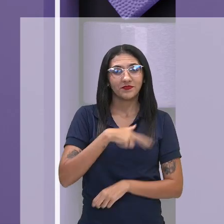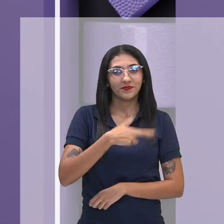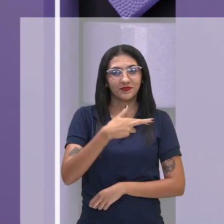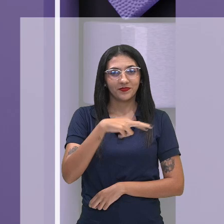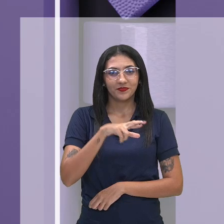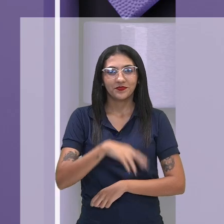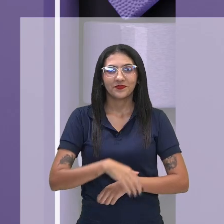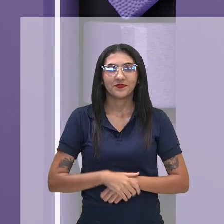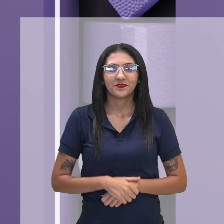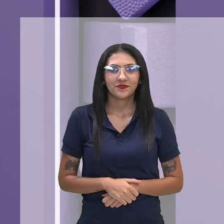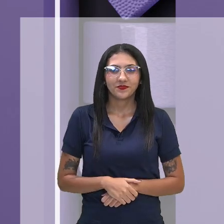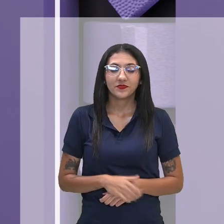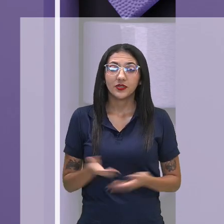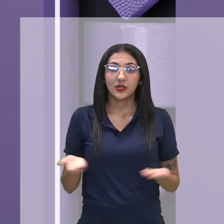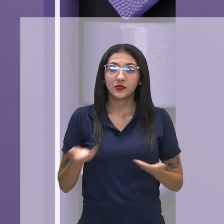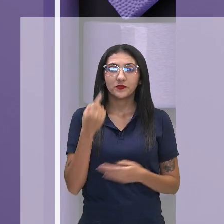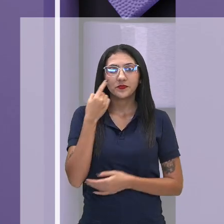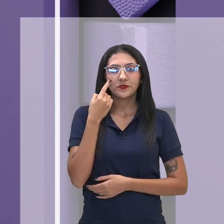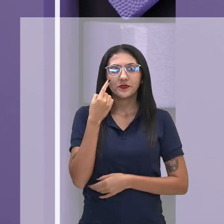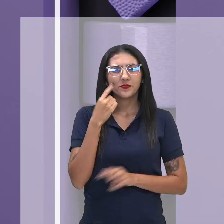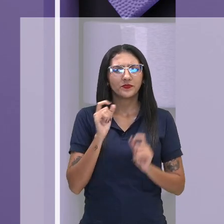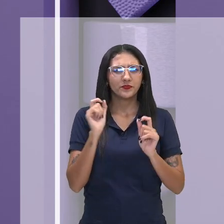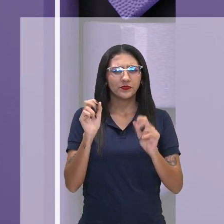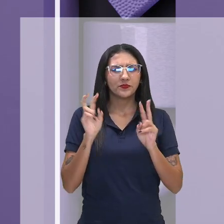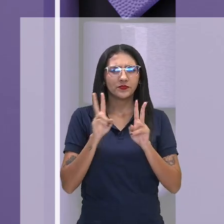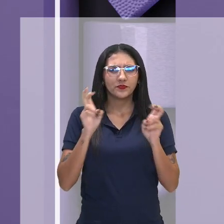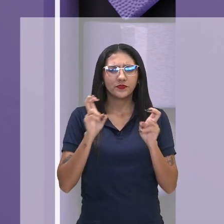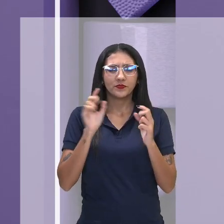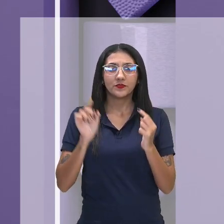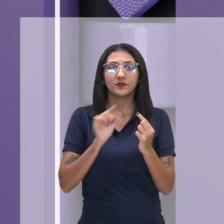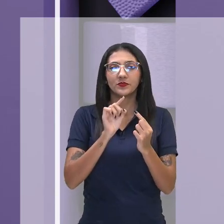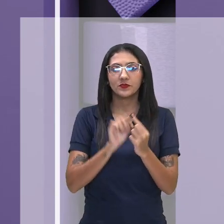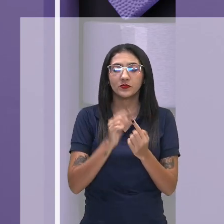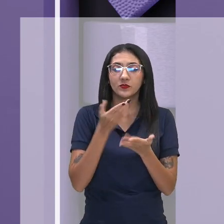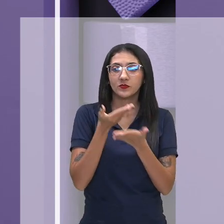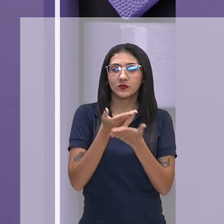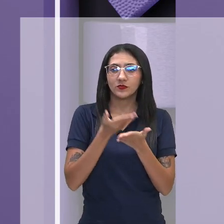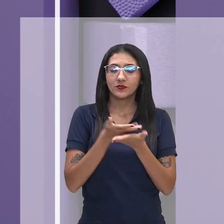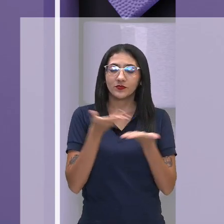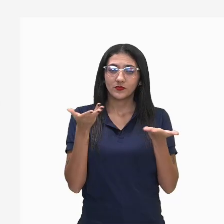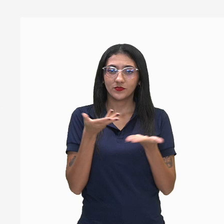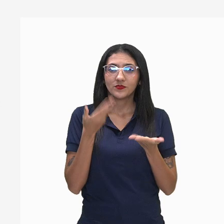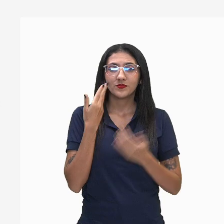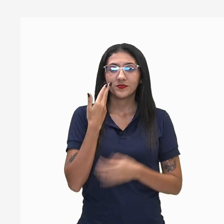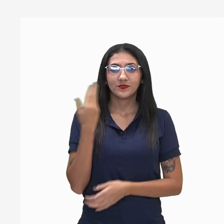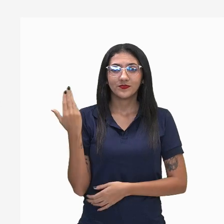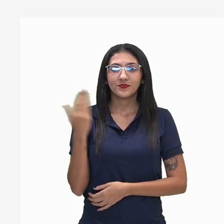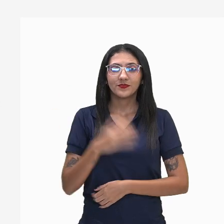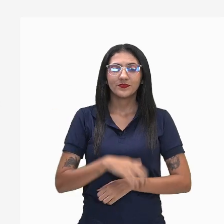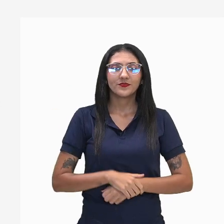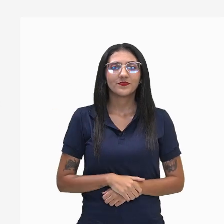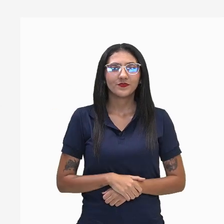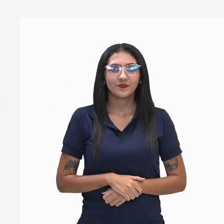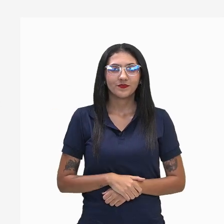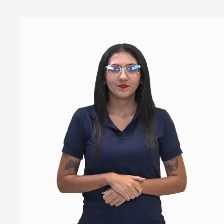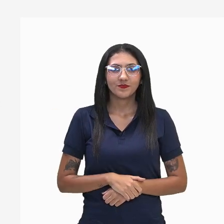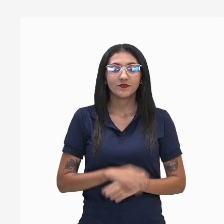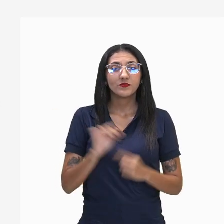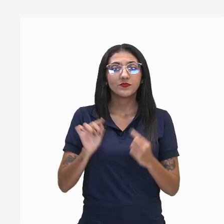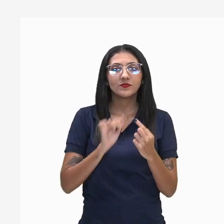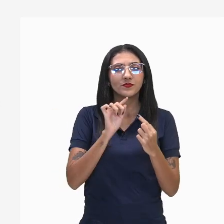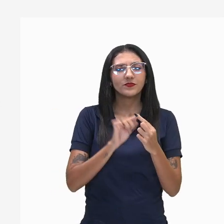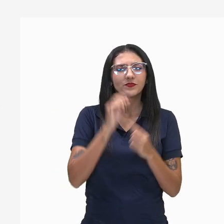Religioso. E vamos ver juntos agora qual o objeto de estudo e o seu detalhamento desta aula. Objeto de